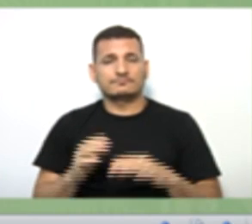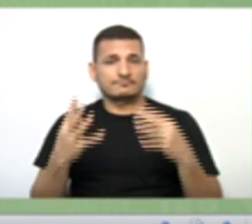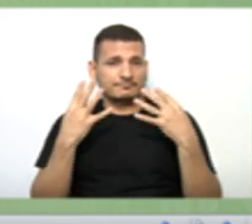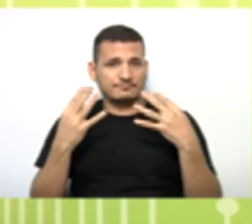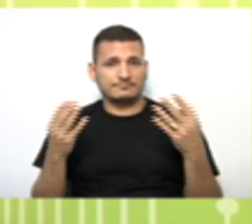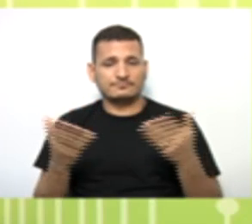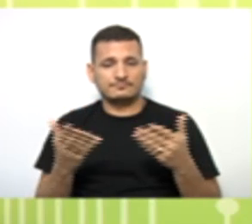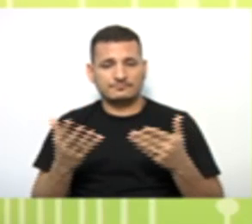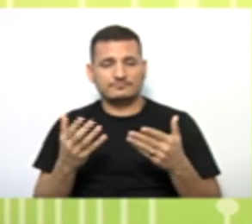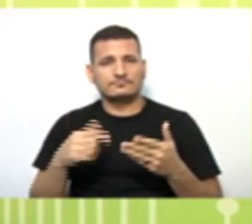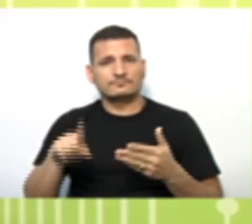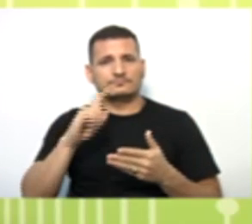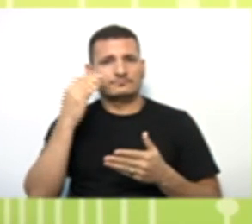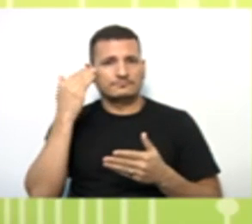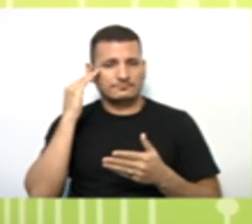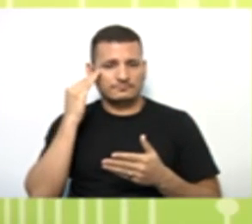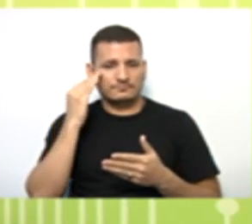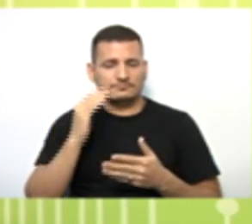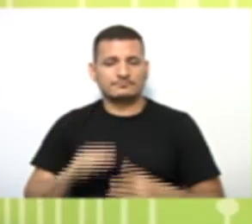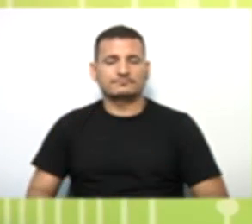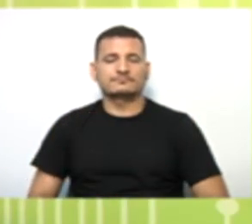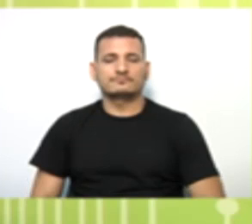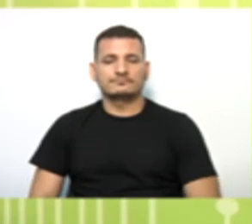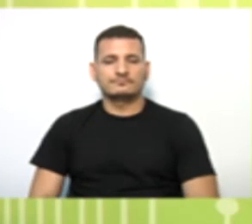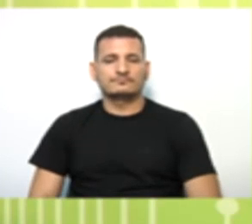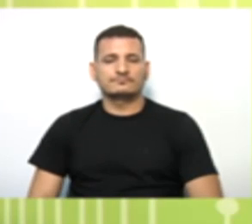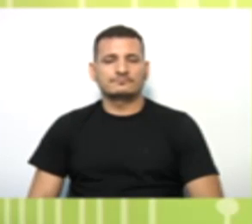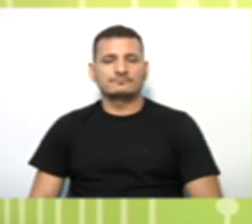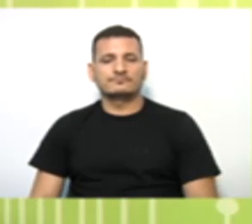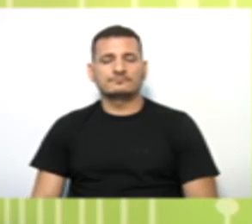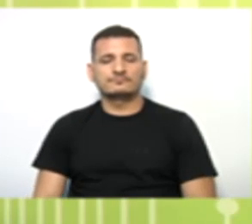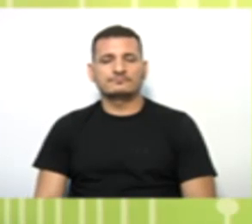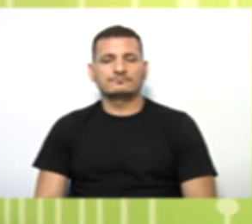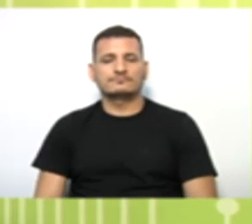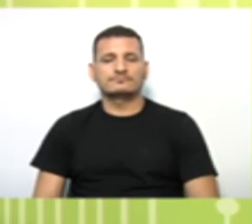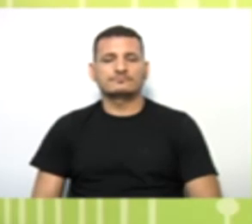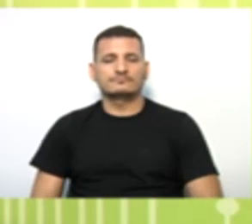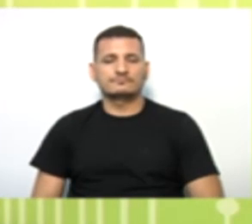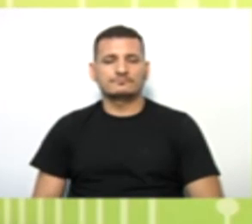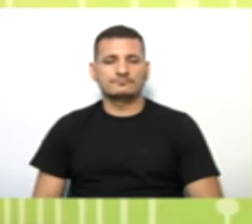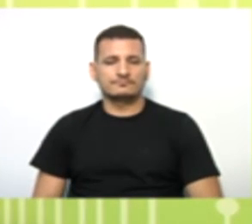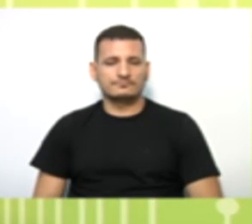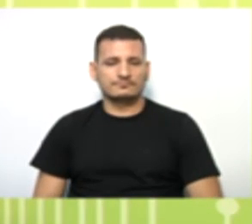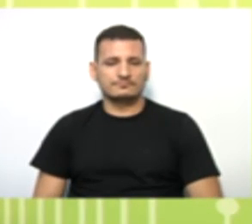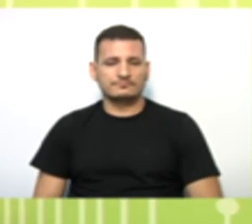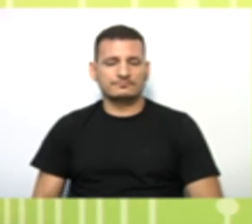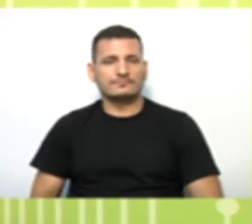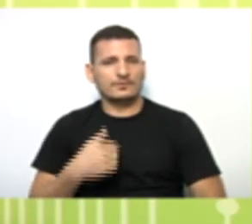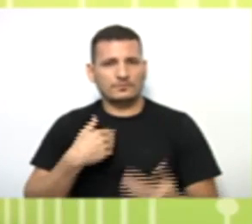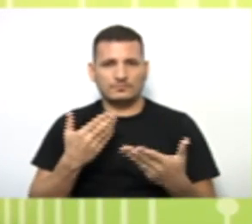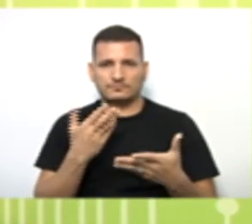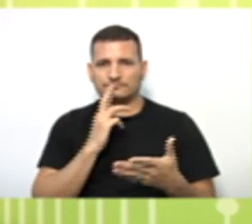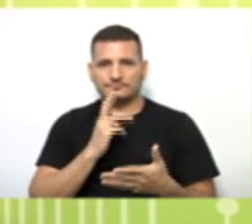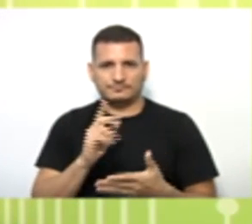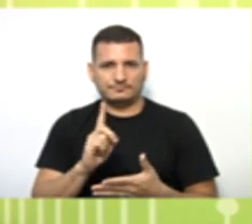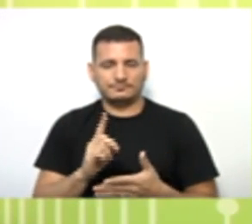justamente para que vocês possam entender a seguinte situação aqui antes de eu dar a resposta. Eu não vou dar a resposta agora, mas